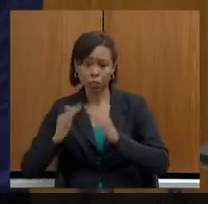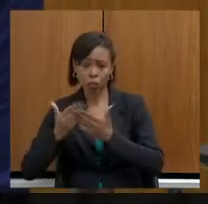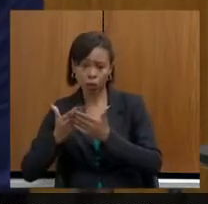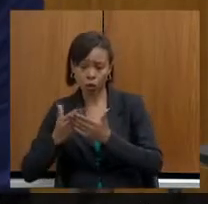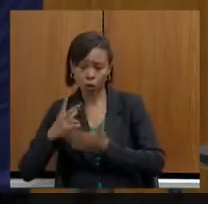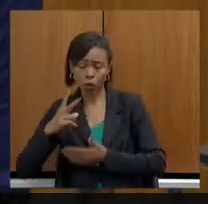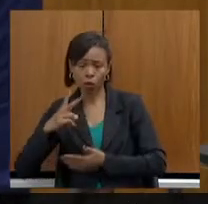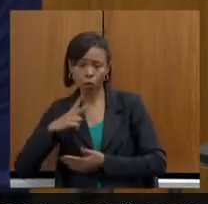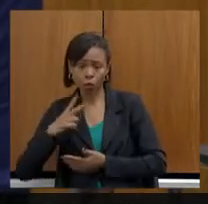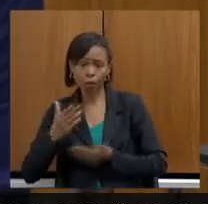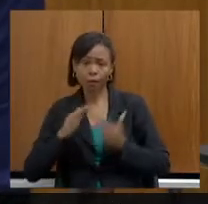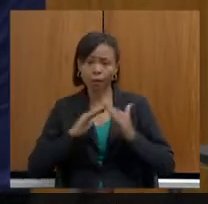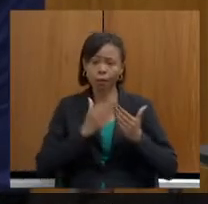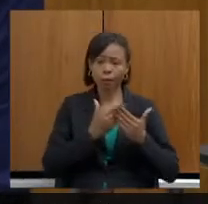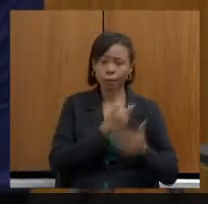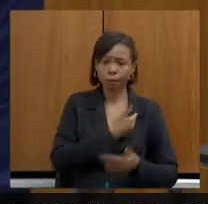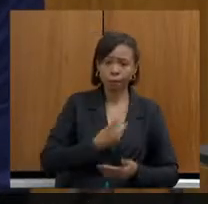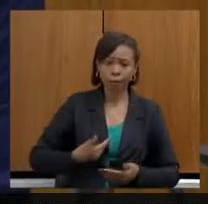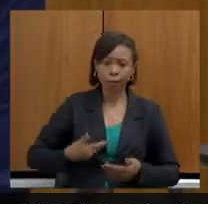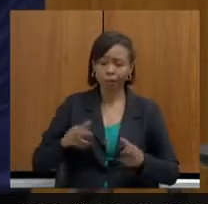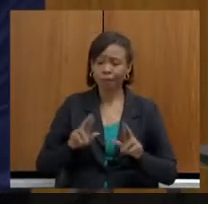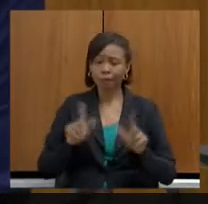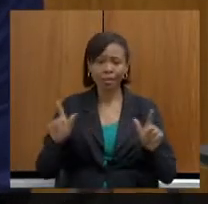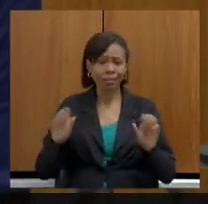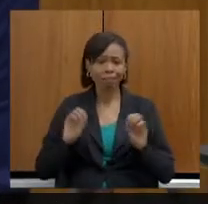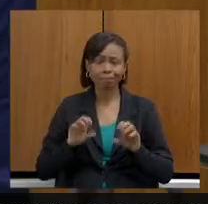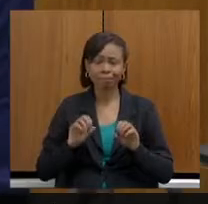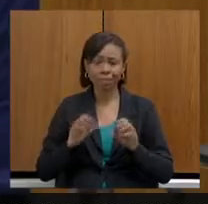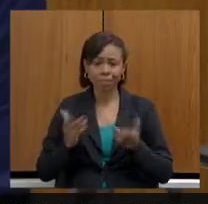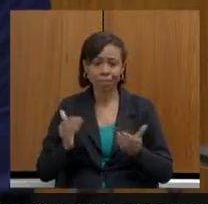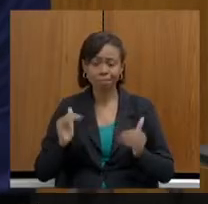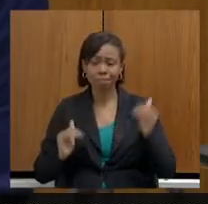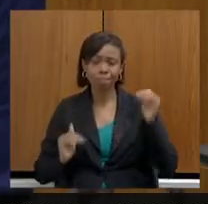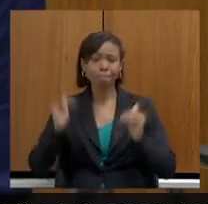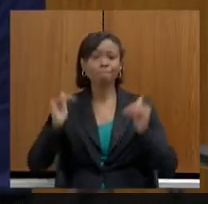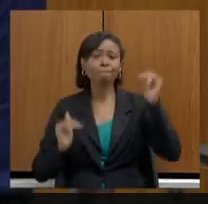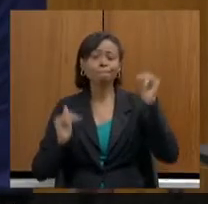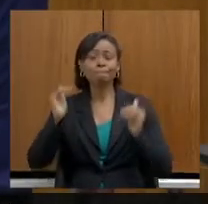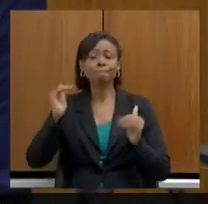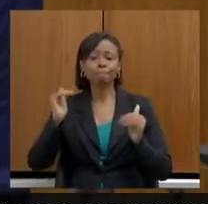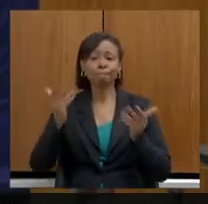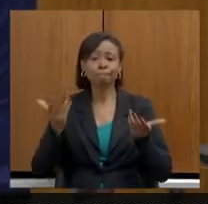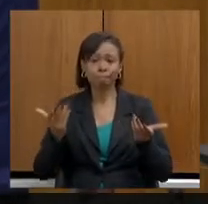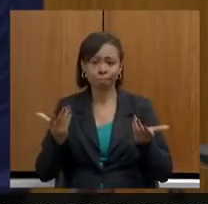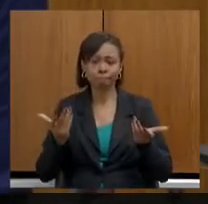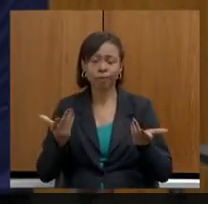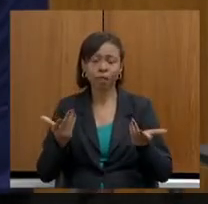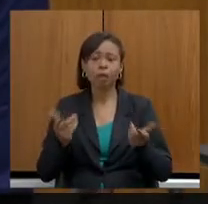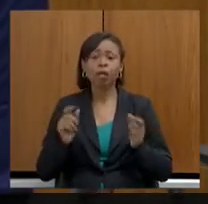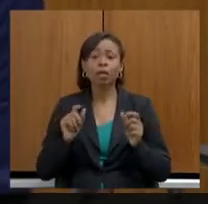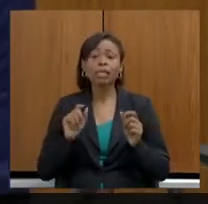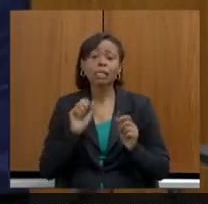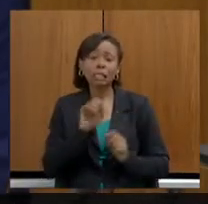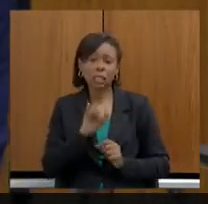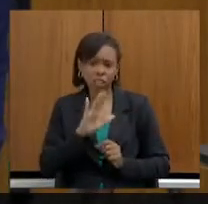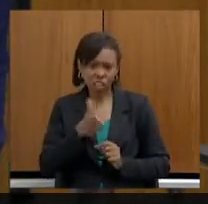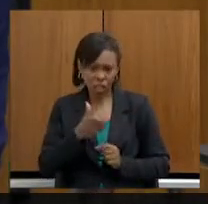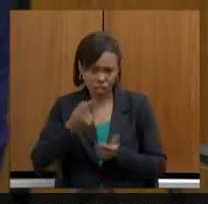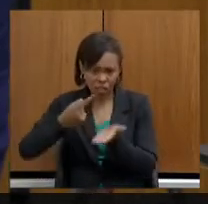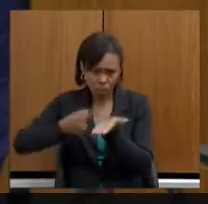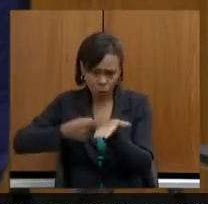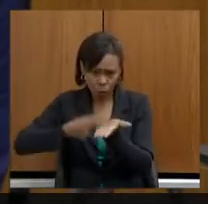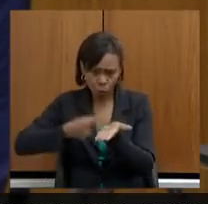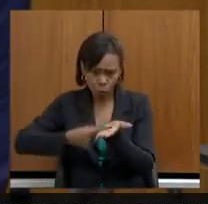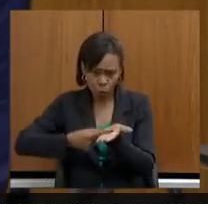esse acordos já celebrados envia ou envia de celebração para